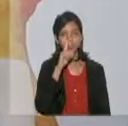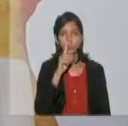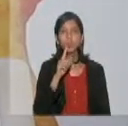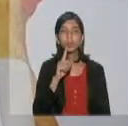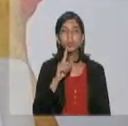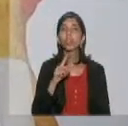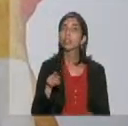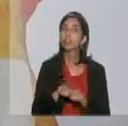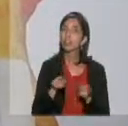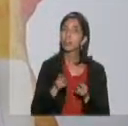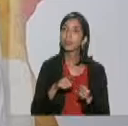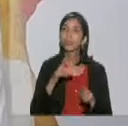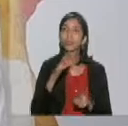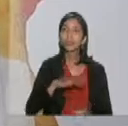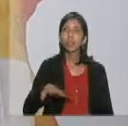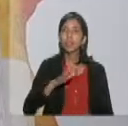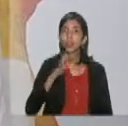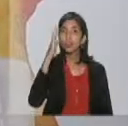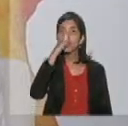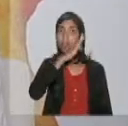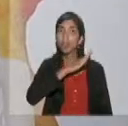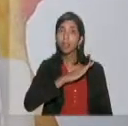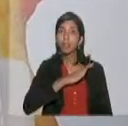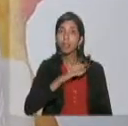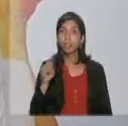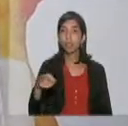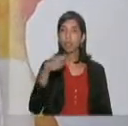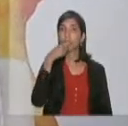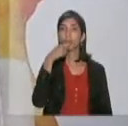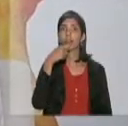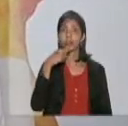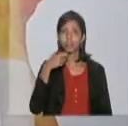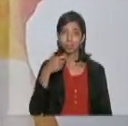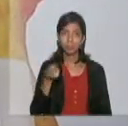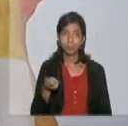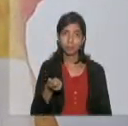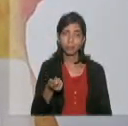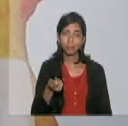está engasgada, assim? Qual a primeira atitude que a mãe deve tomar?